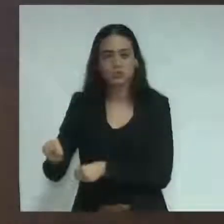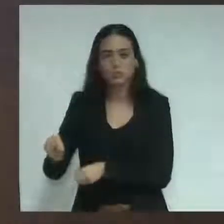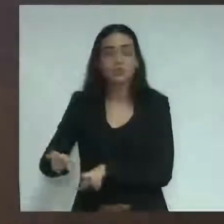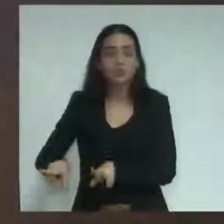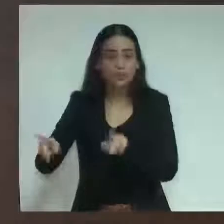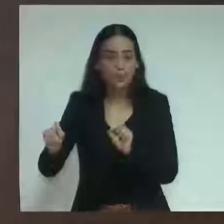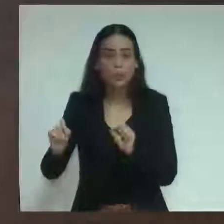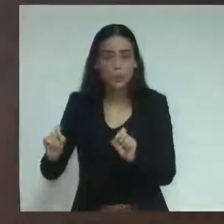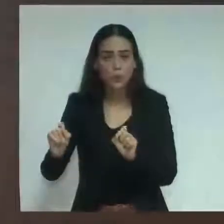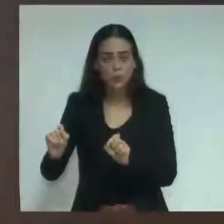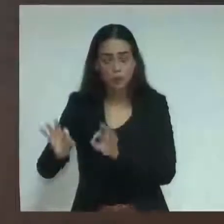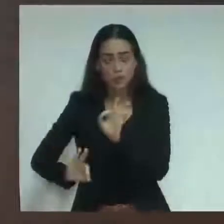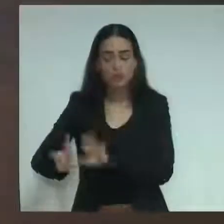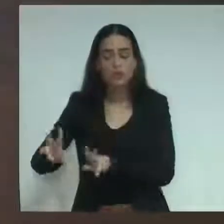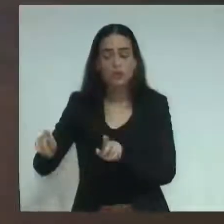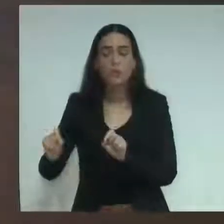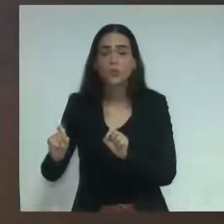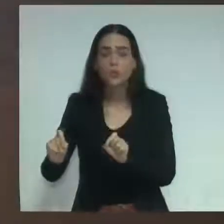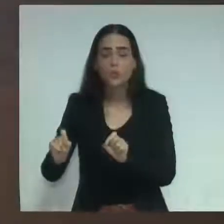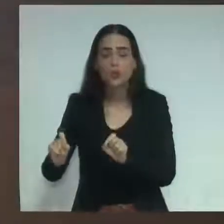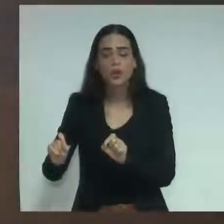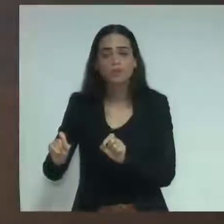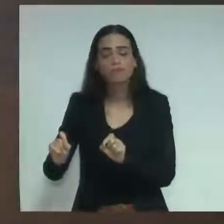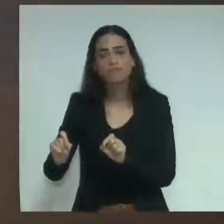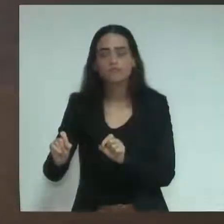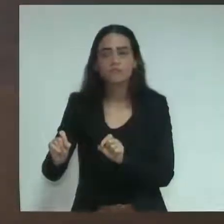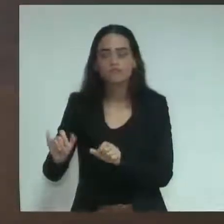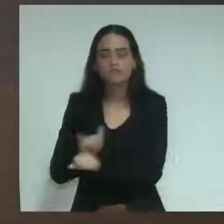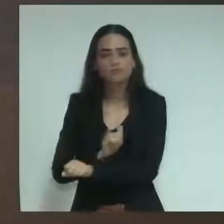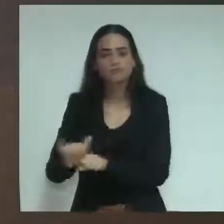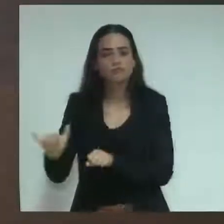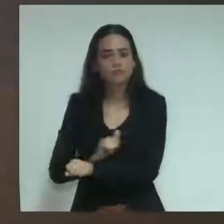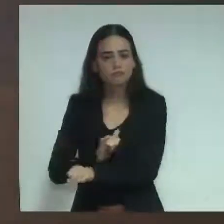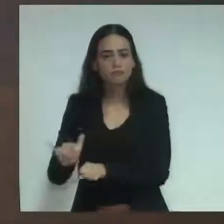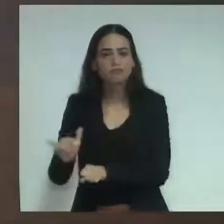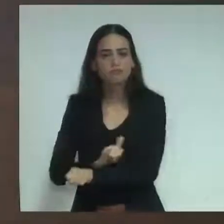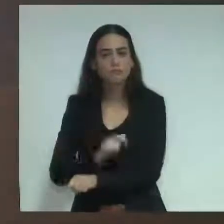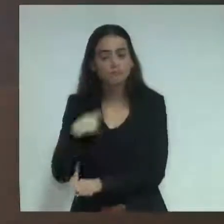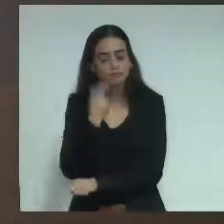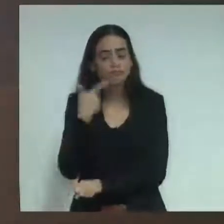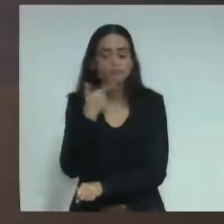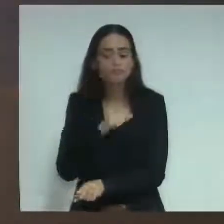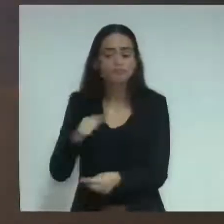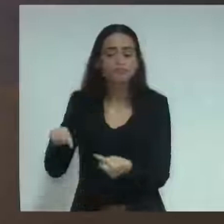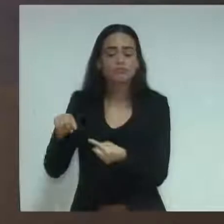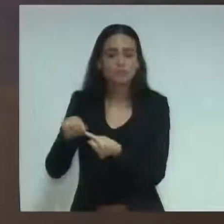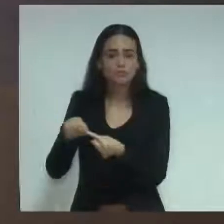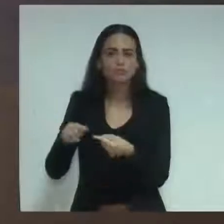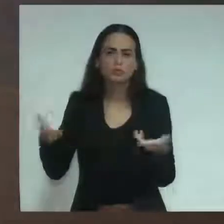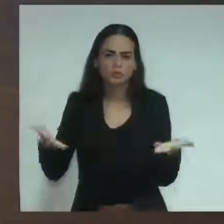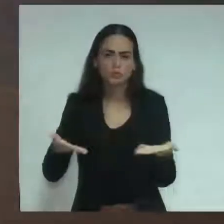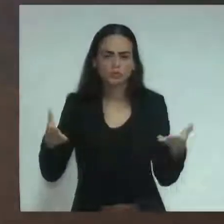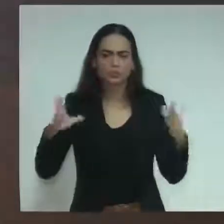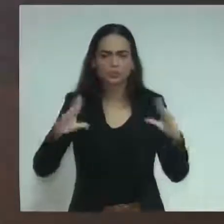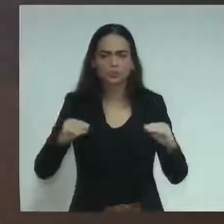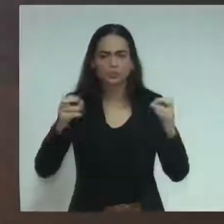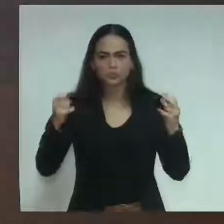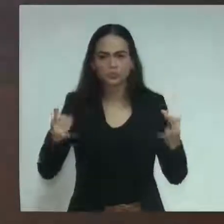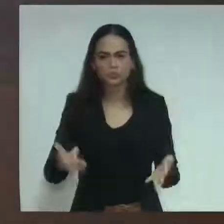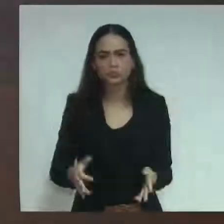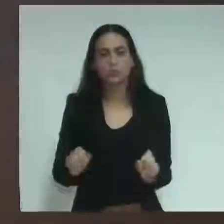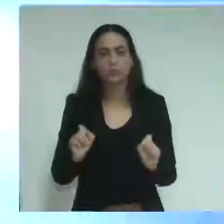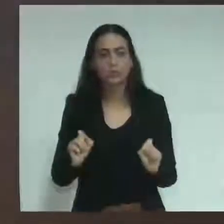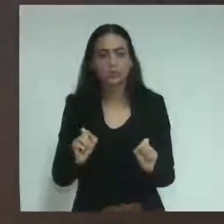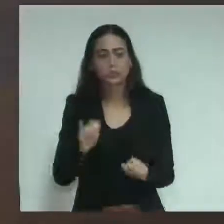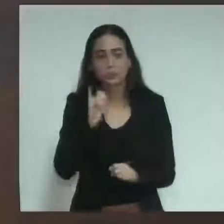como planejamento diferente? É buscar uma alternativa para que a gente tenha aí um objetivo. Vou falar muito essa noite. Qual a meta